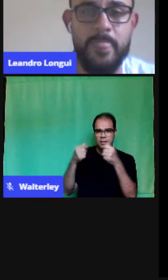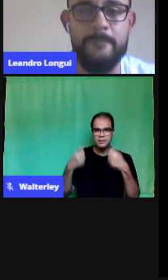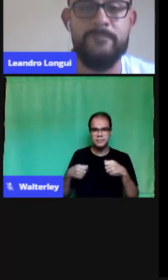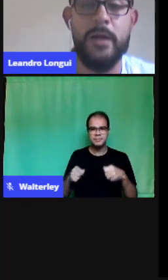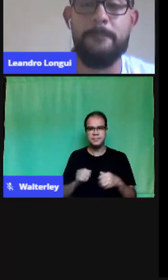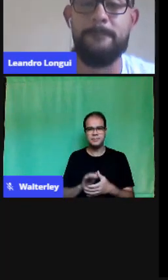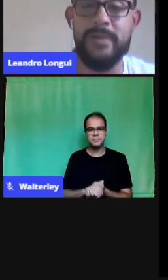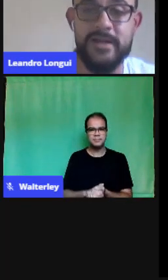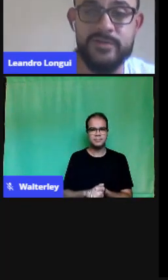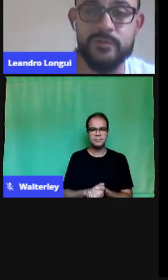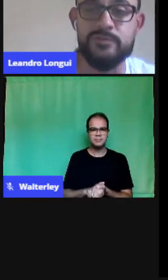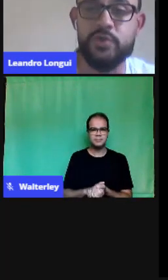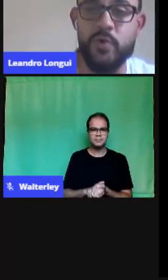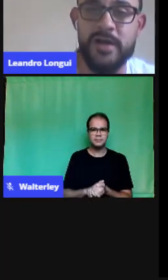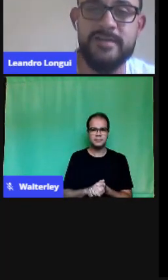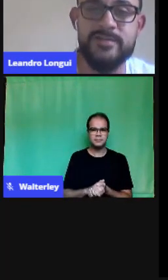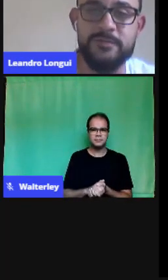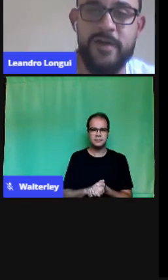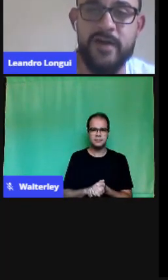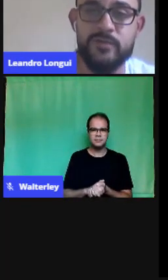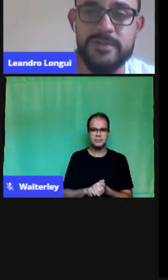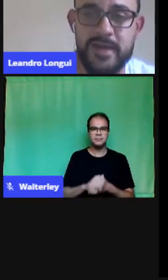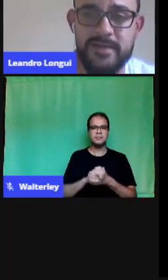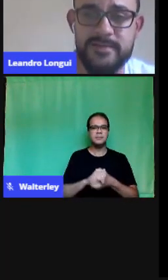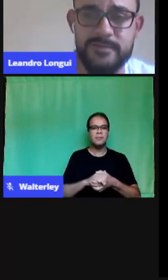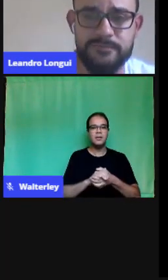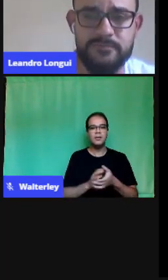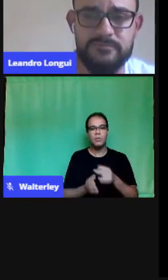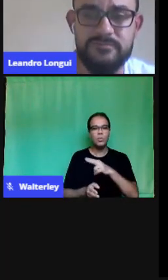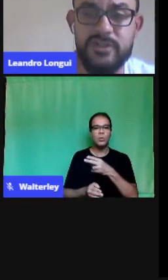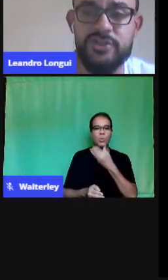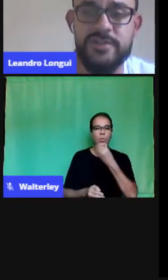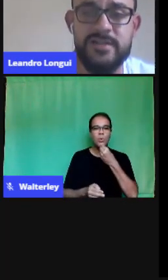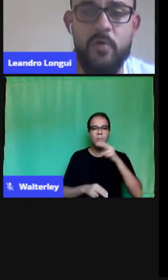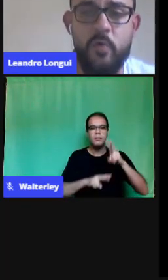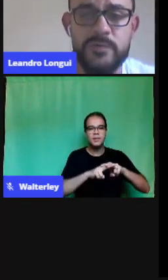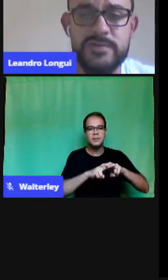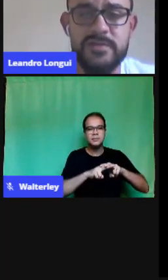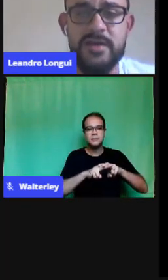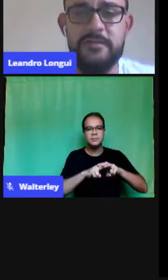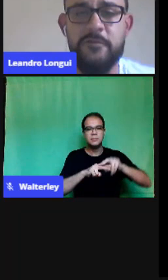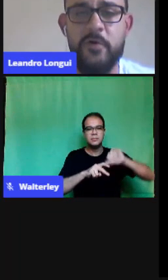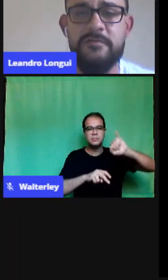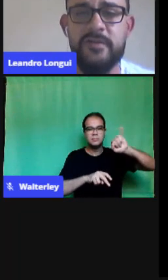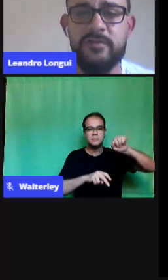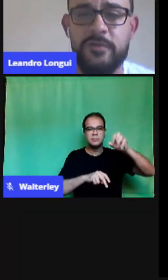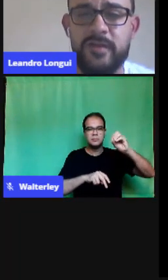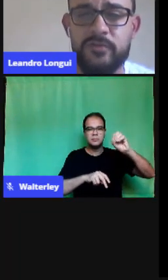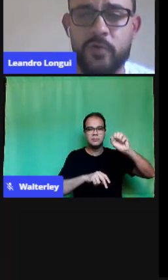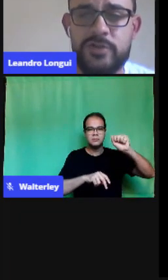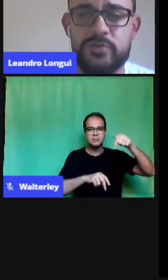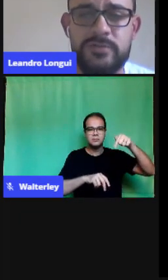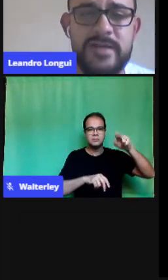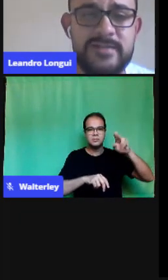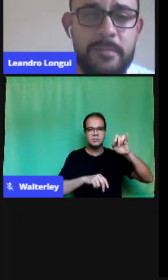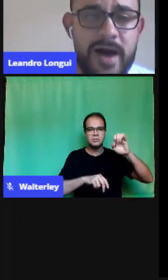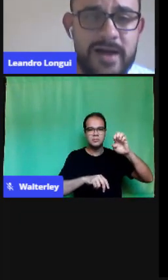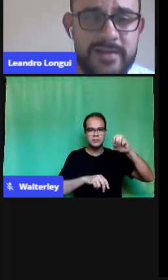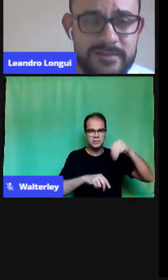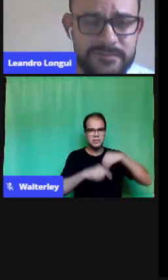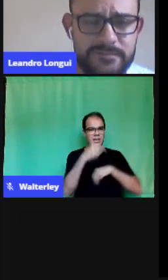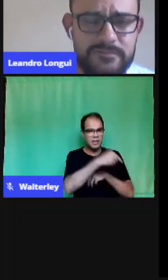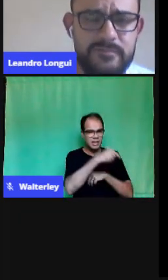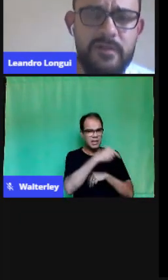secular. Preso Joaquim Silvério dos Reis, dizem alguns que foi o inventor de toda